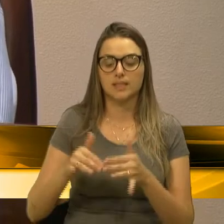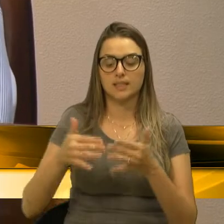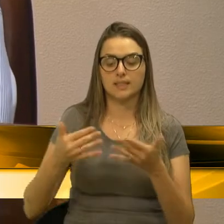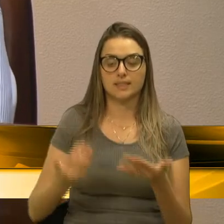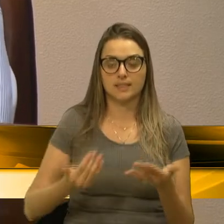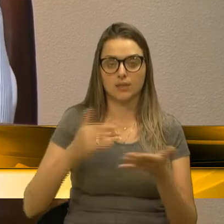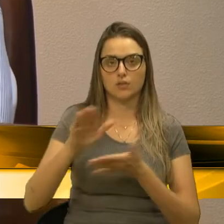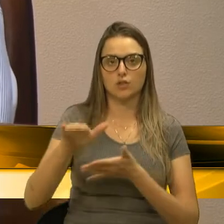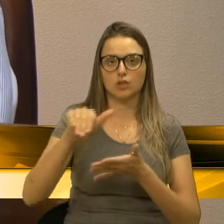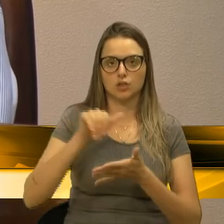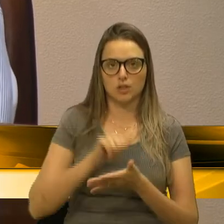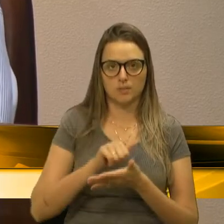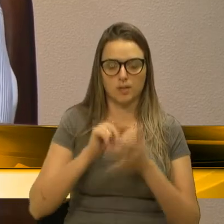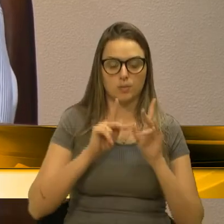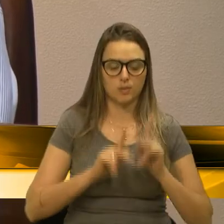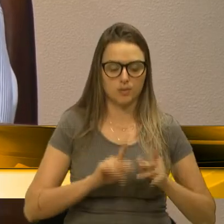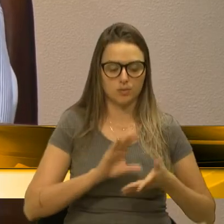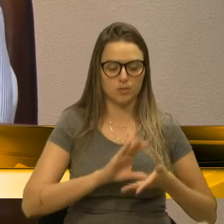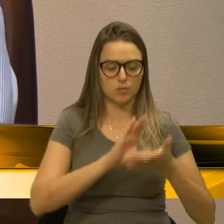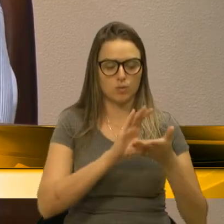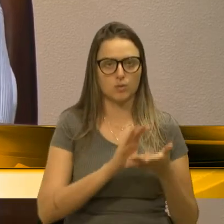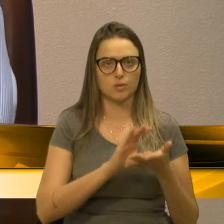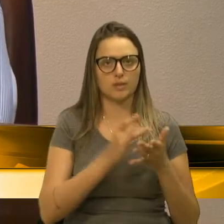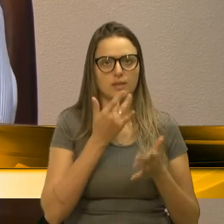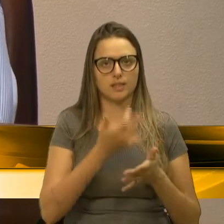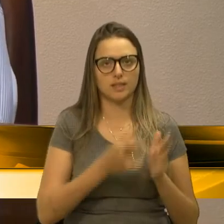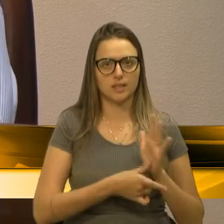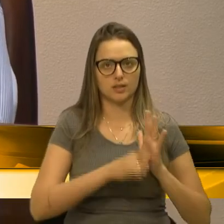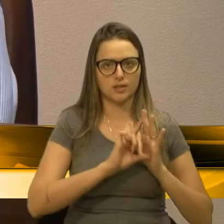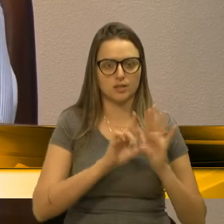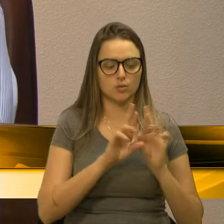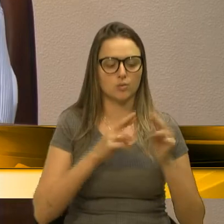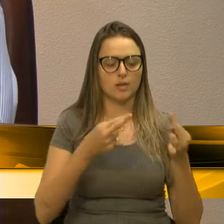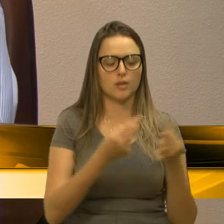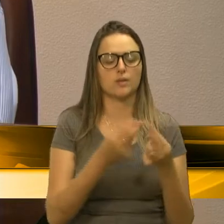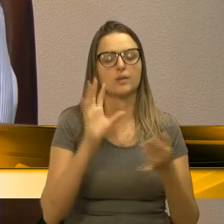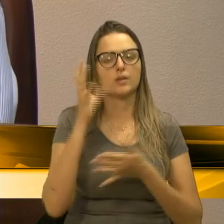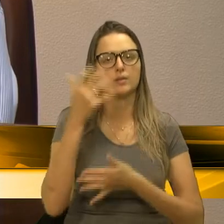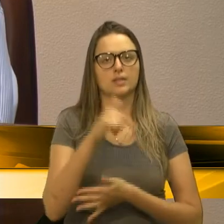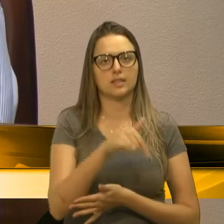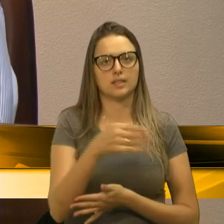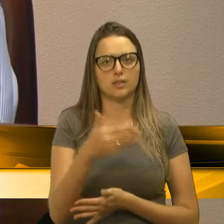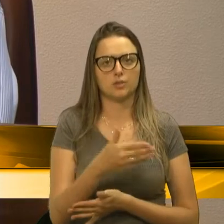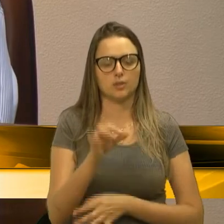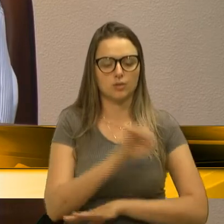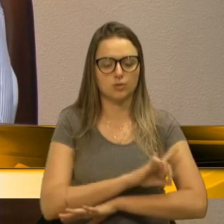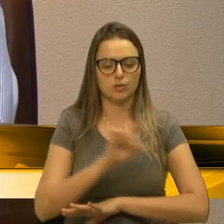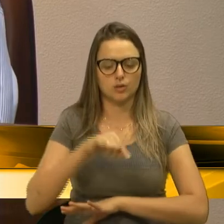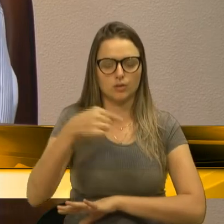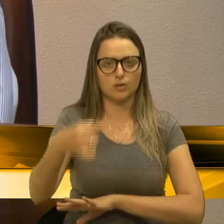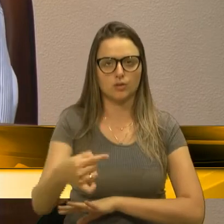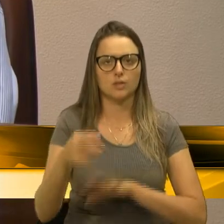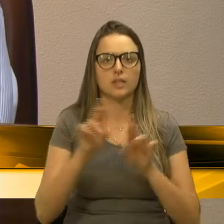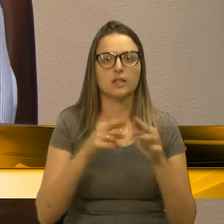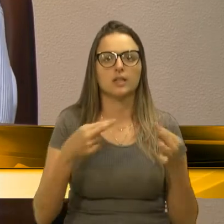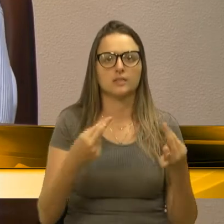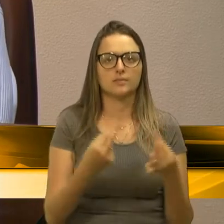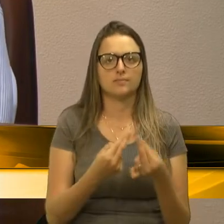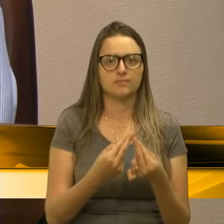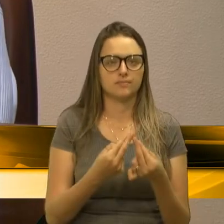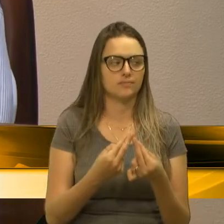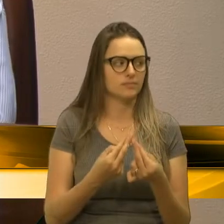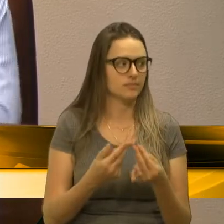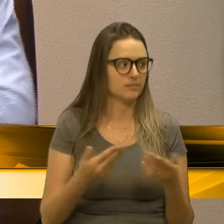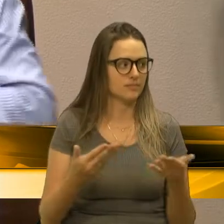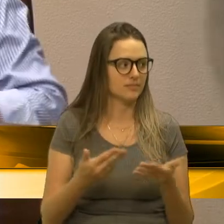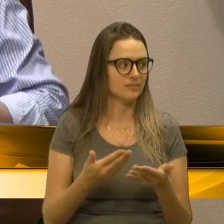intimados, convocados conselheiros na tarde anterior de uma reunião que ocorreria às 7h30 da manhã do dia seguinte. Obviamente, essa reunião não teve quórum, mas mesmo